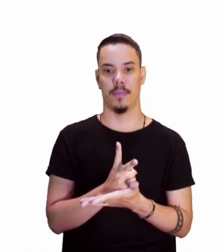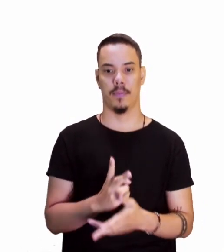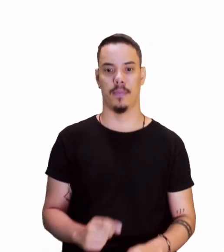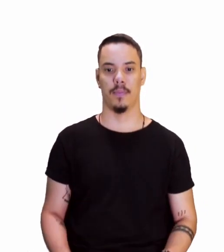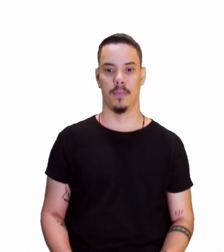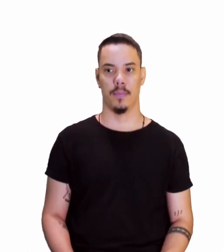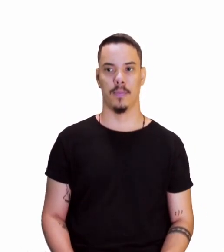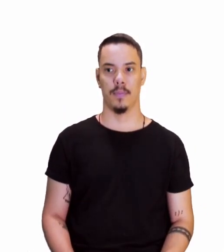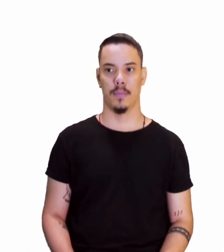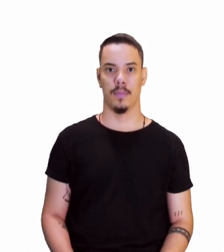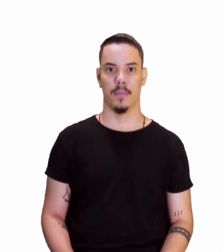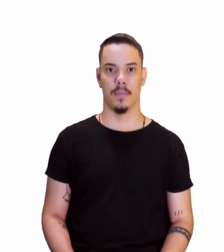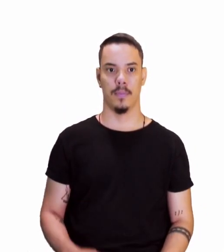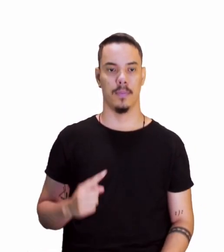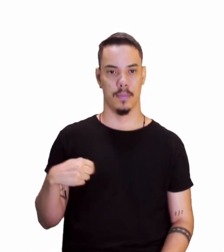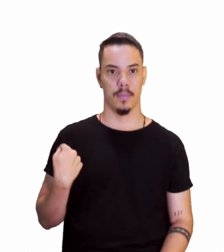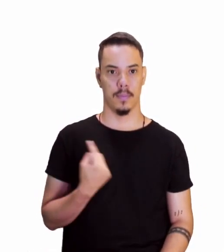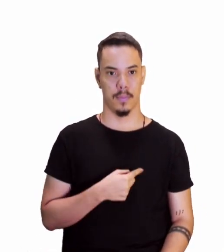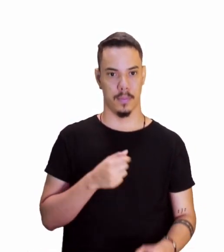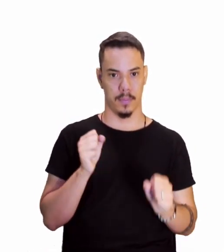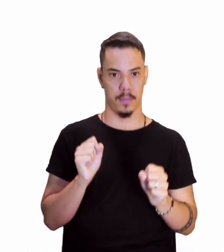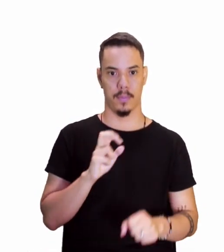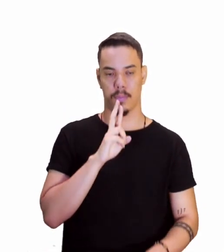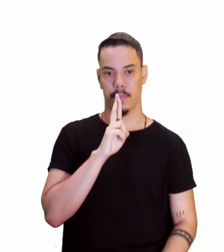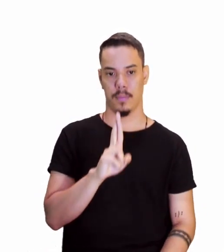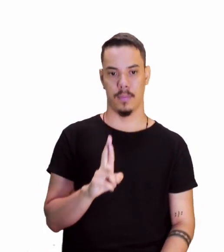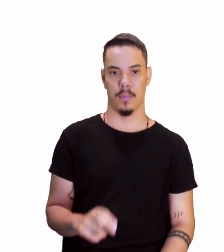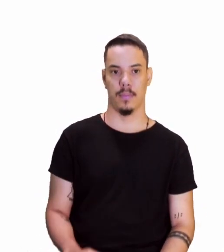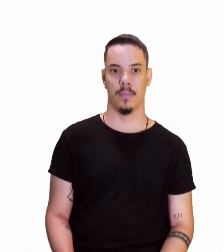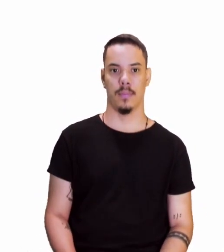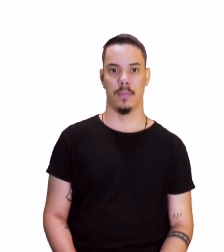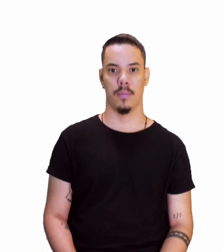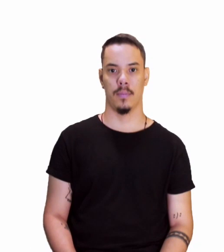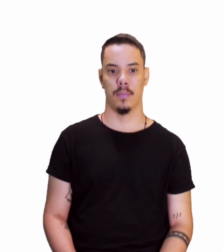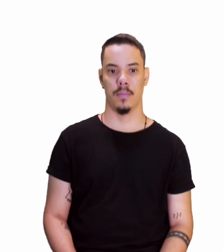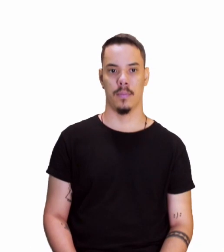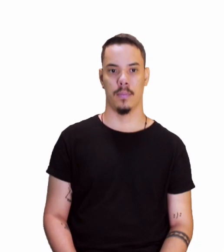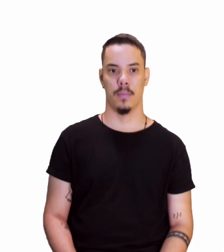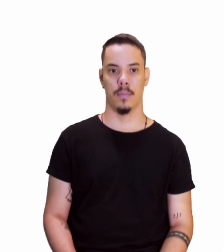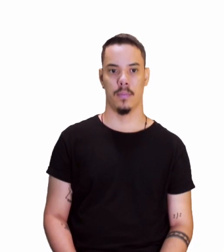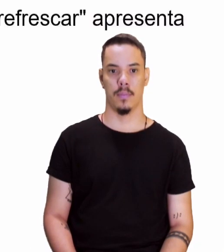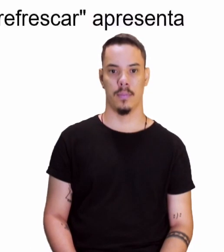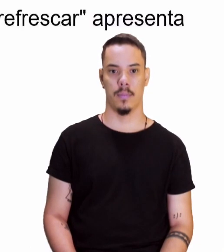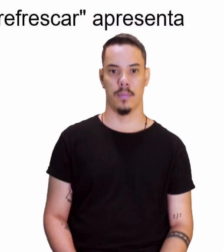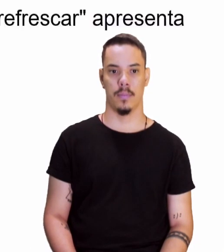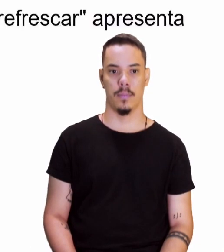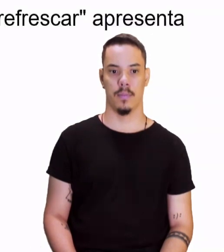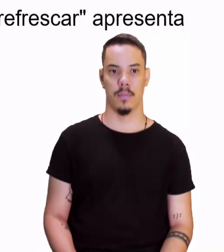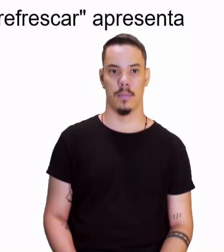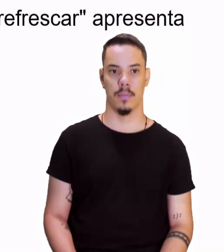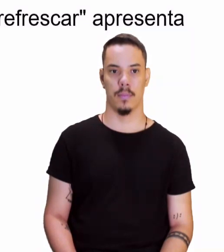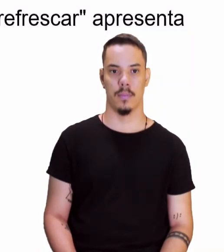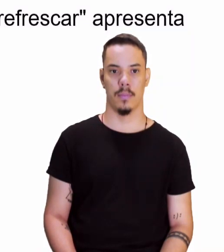tá? Para poder responder as questões. Então, vamos